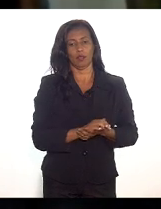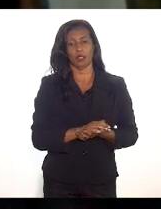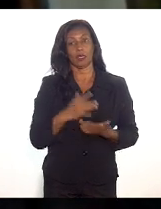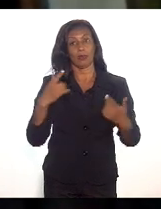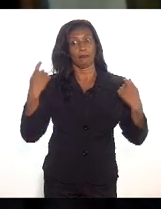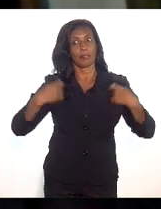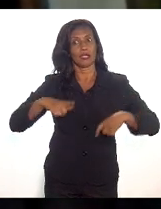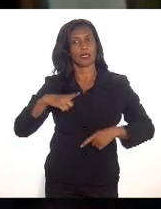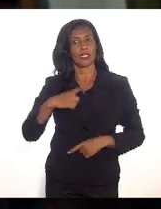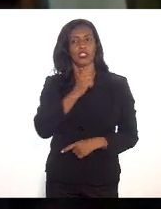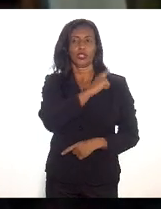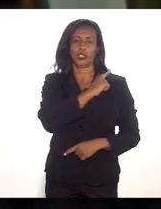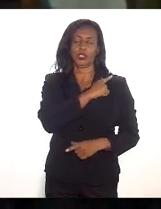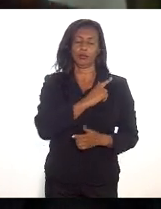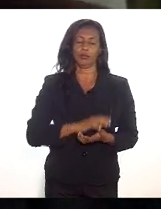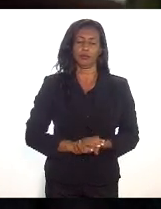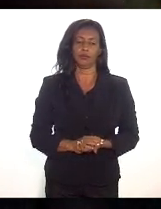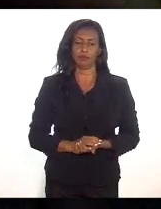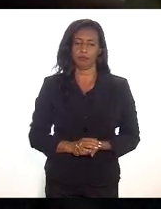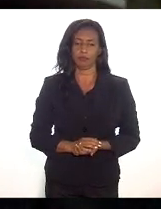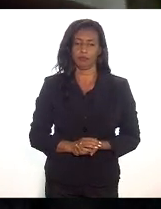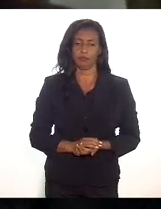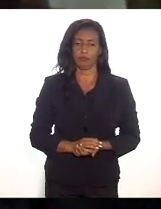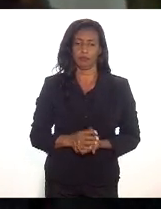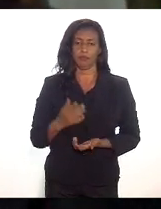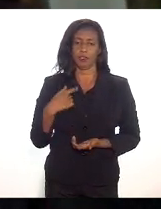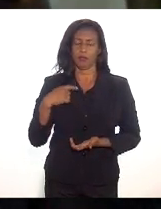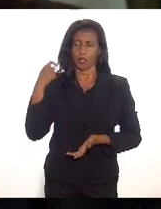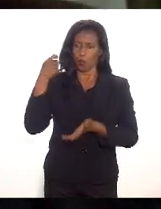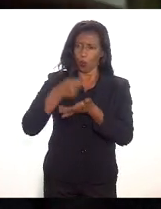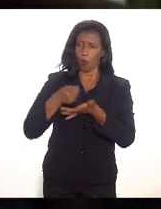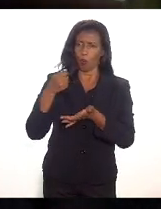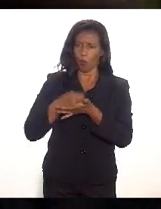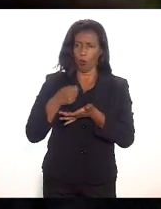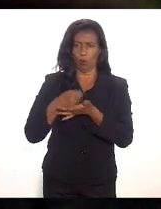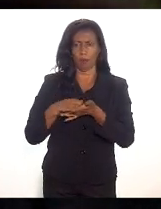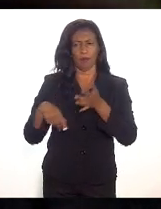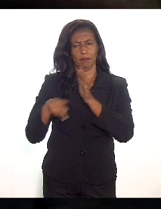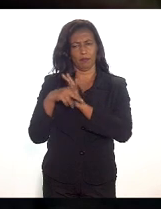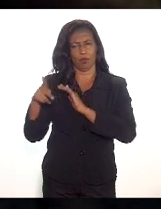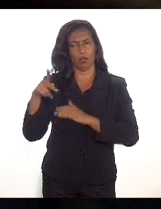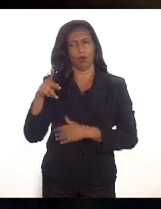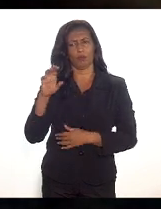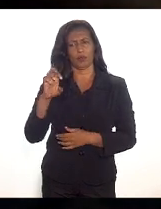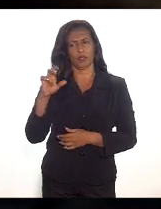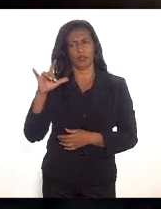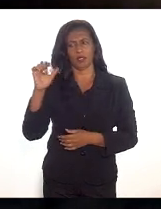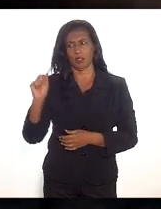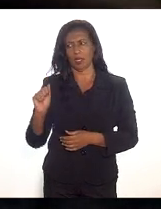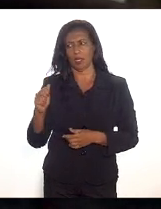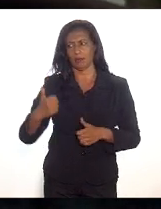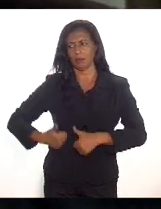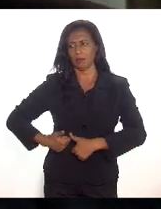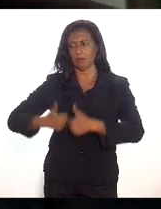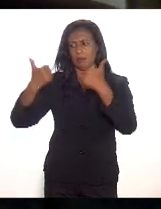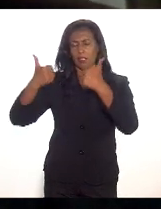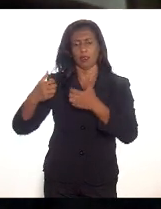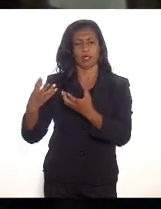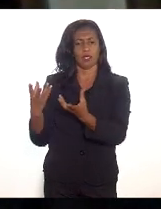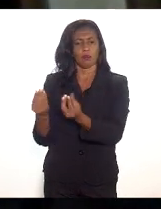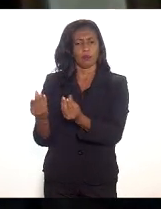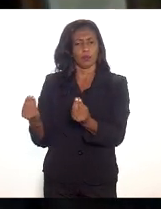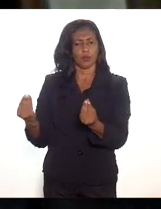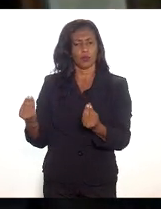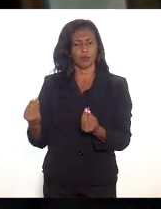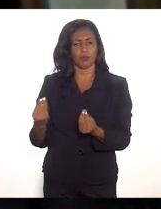gestão, que é o que você muito bem cobra por parte da SEDAI, que tem que melhorar e muito, não tenha dúvida